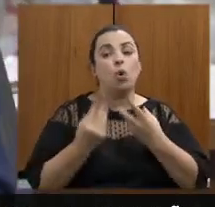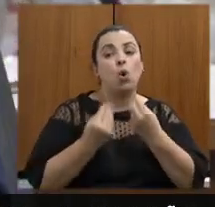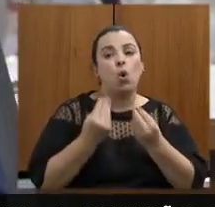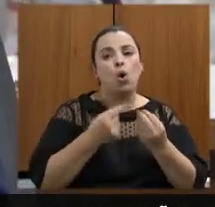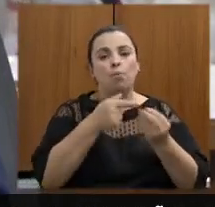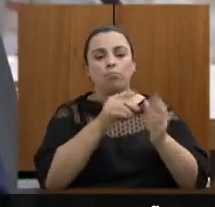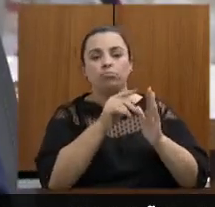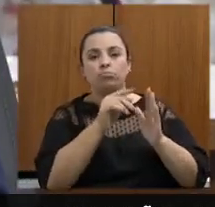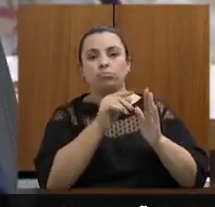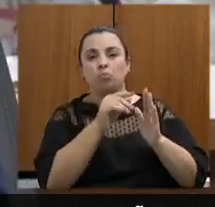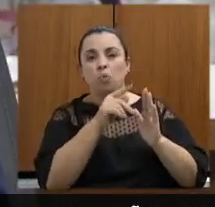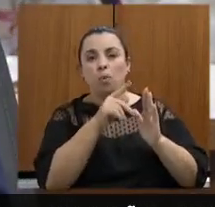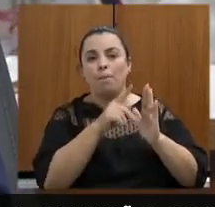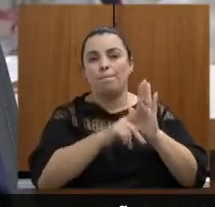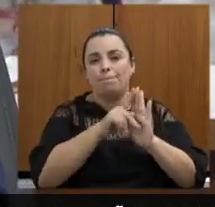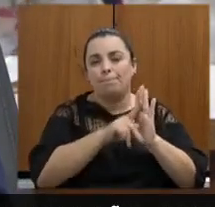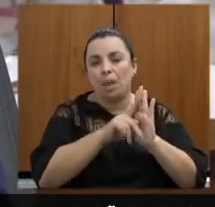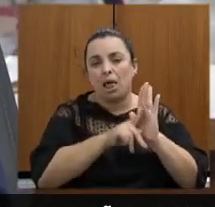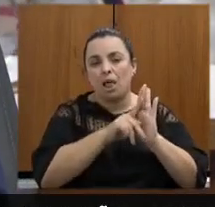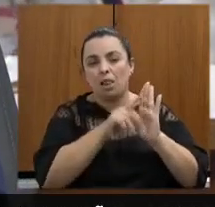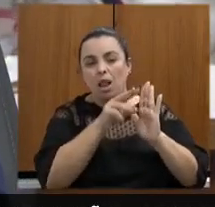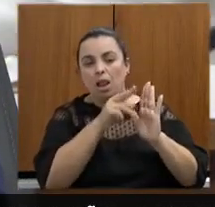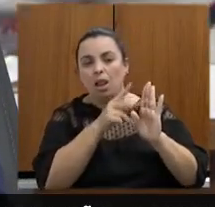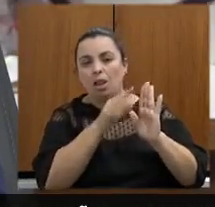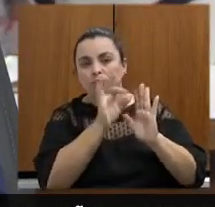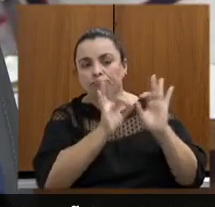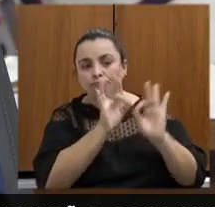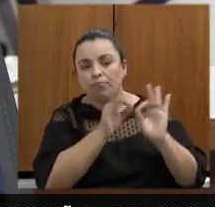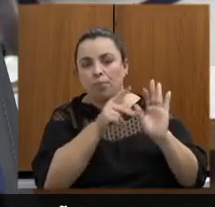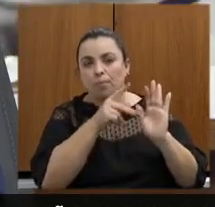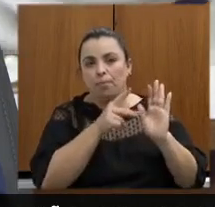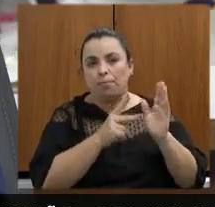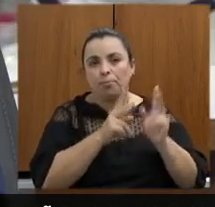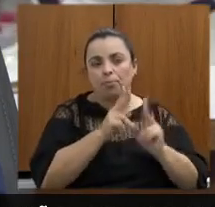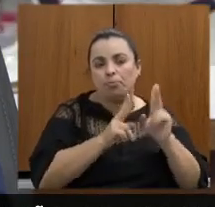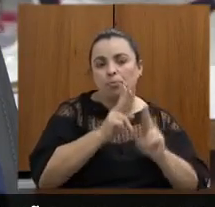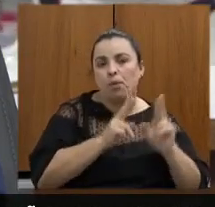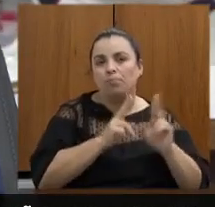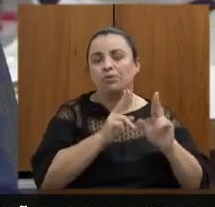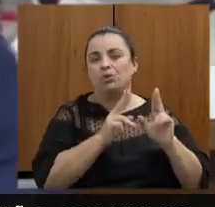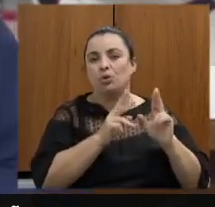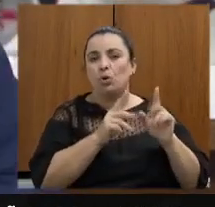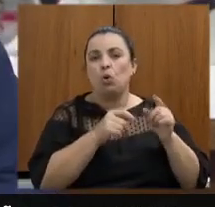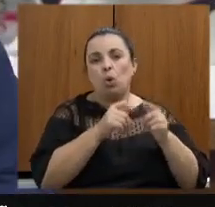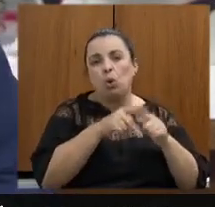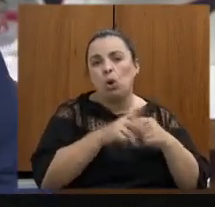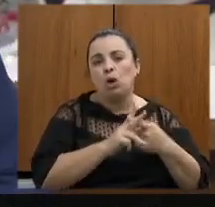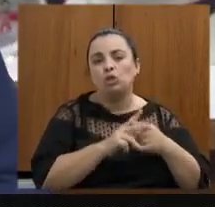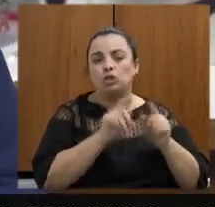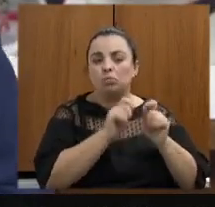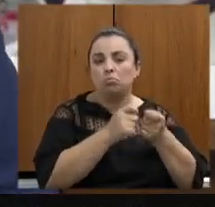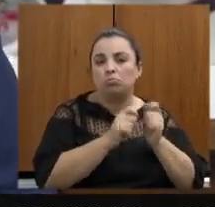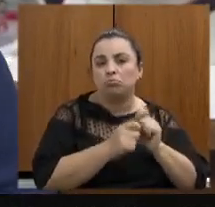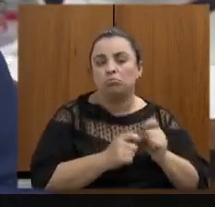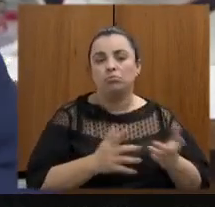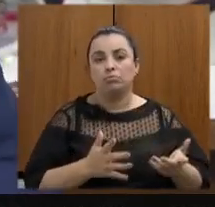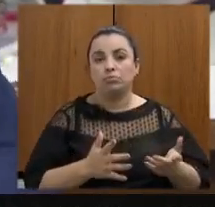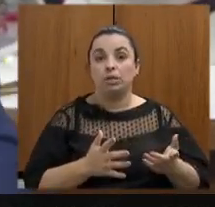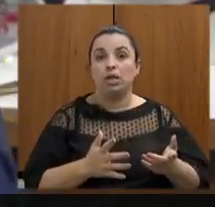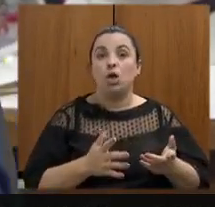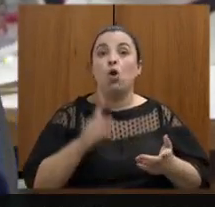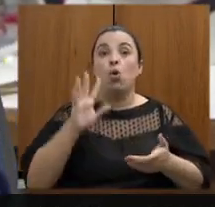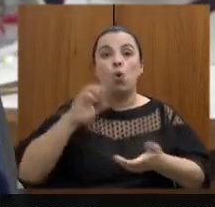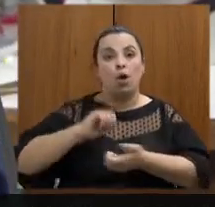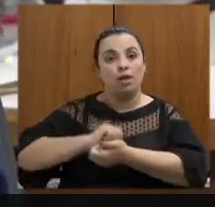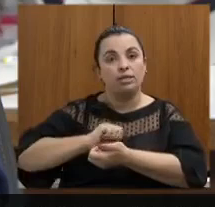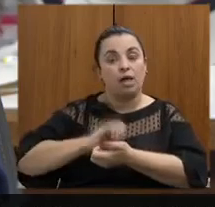do plano comida secretaria Luiza O que foi decidido pelo Supremo Tribunal Federal é que o estado